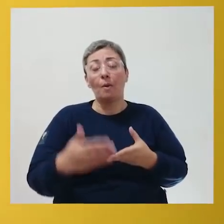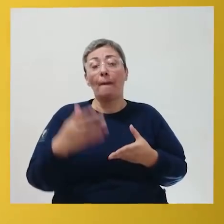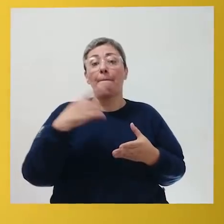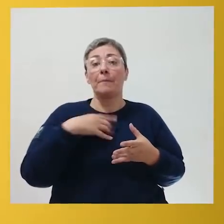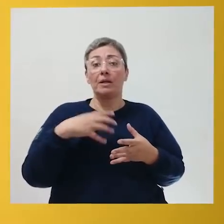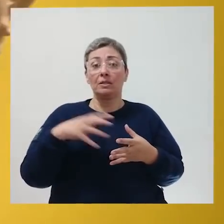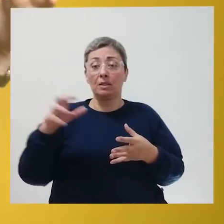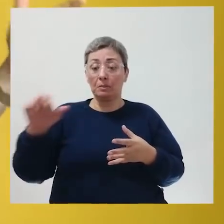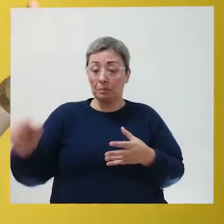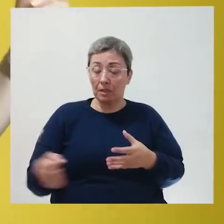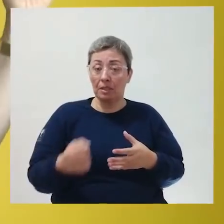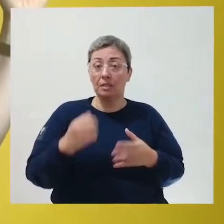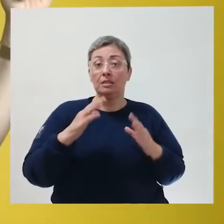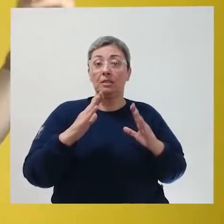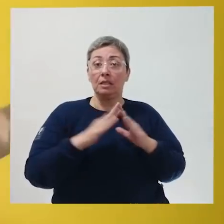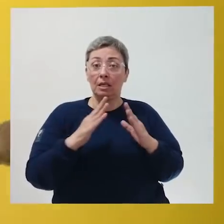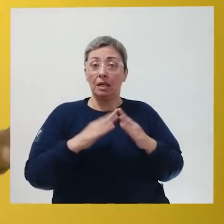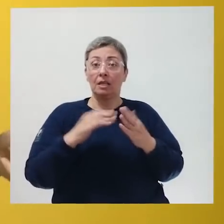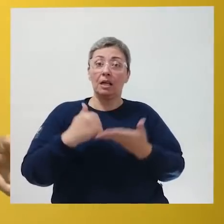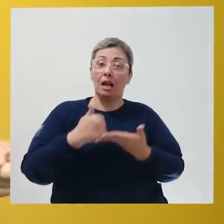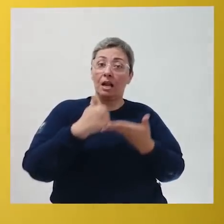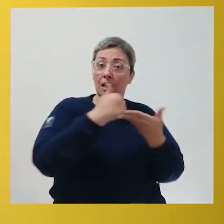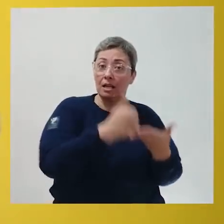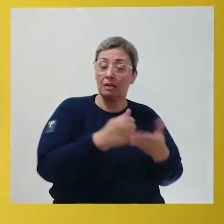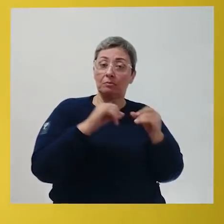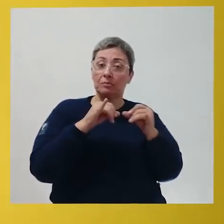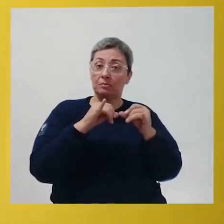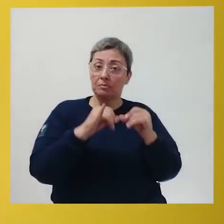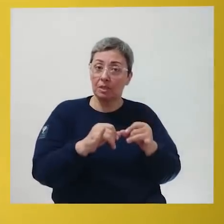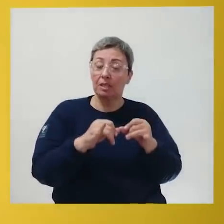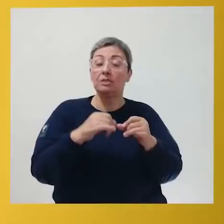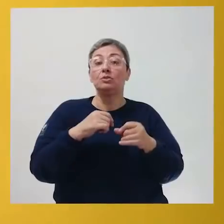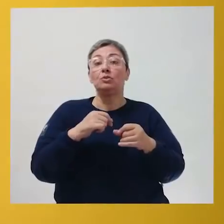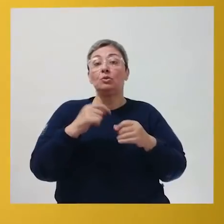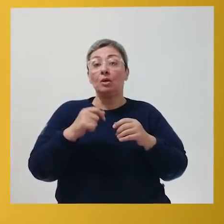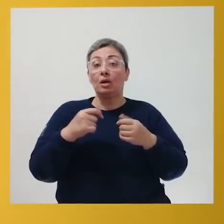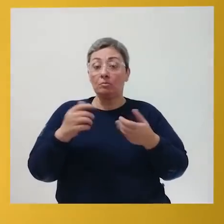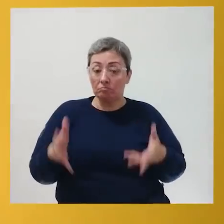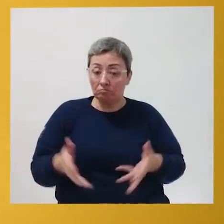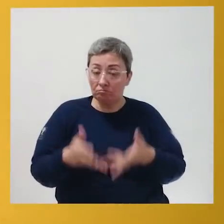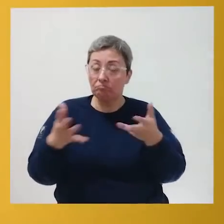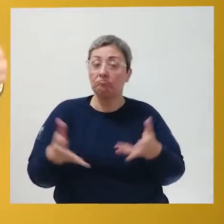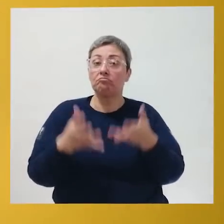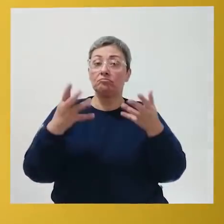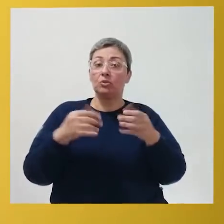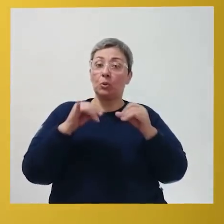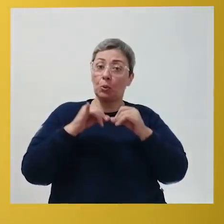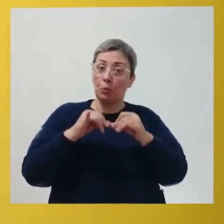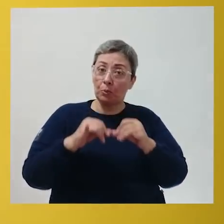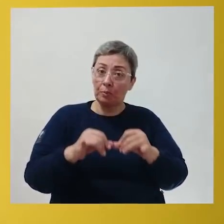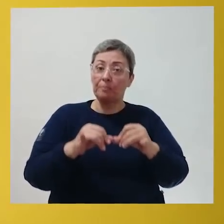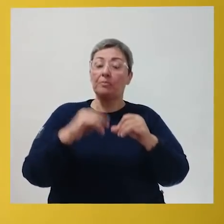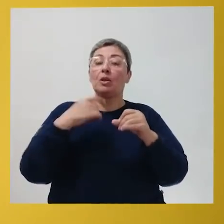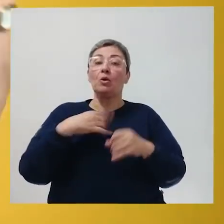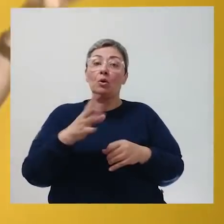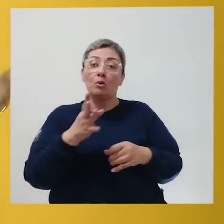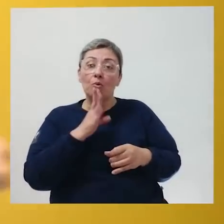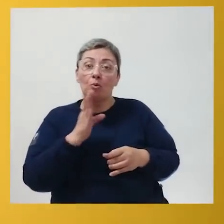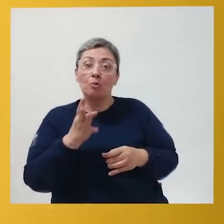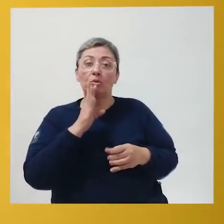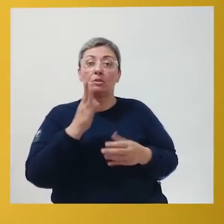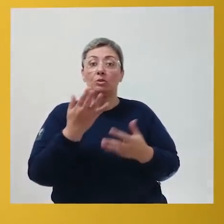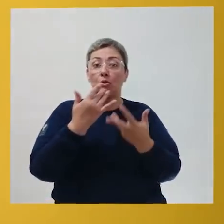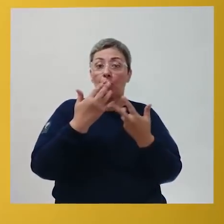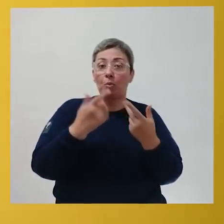quando eu tiro essa criança de casa, levo ela para um mercado e começo a trabalhar essa criança no mercado, conhecendo